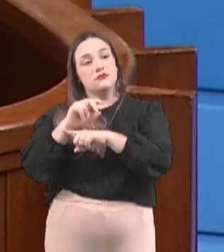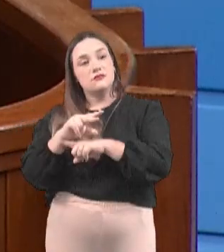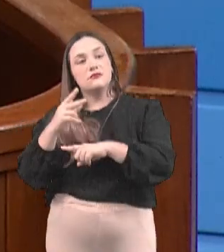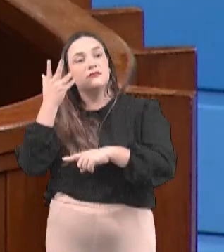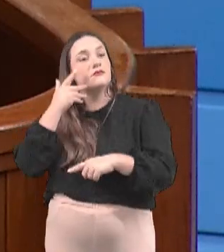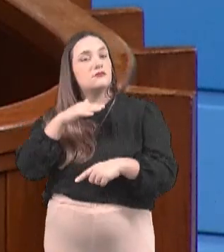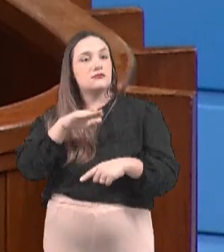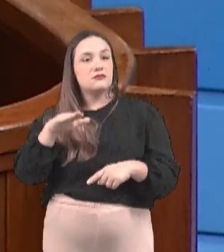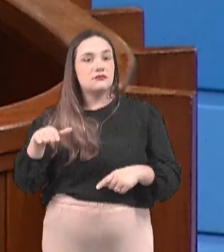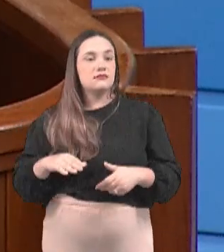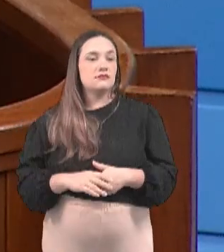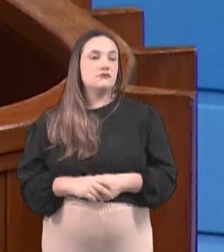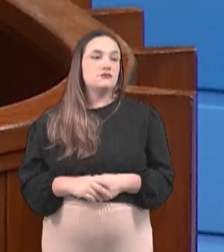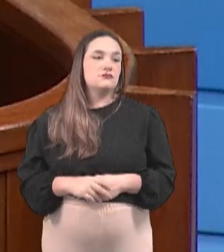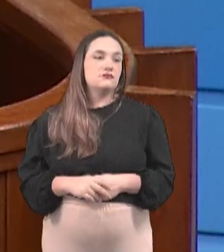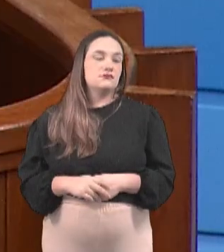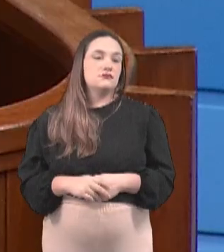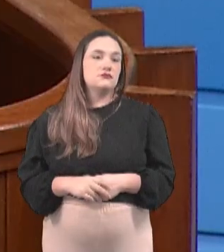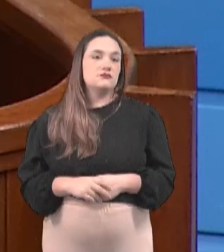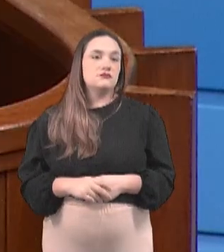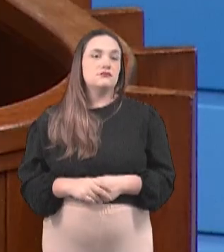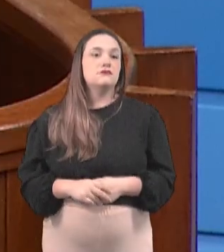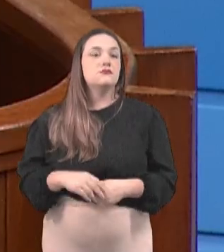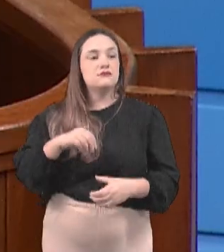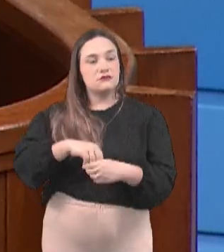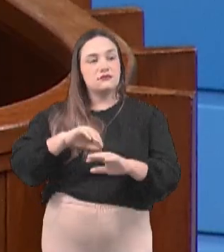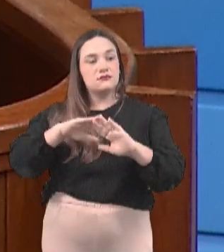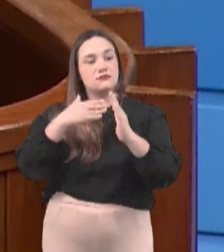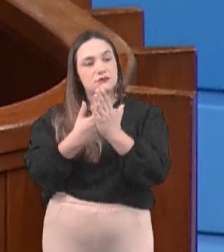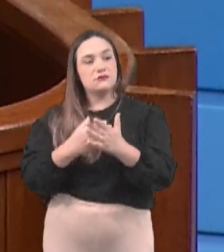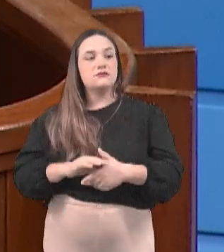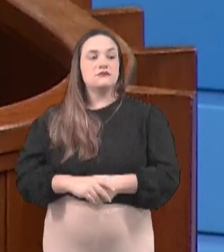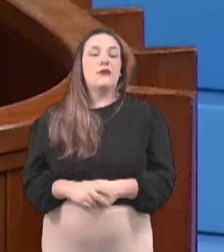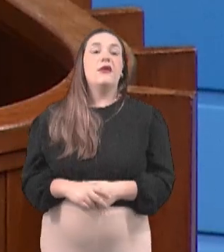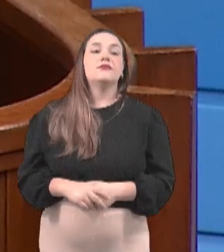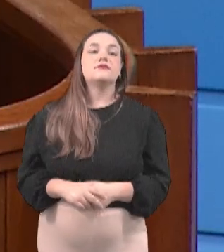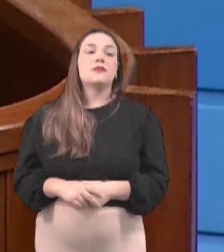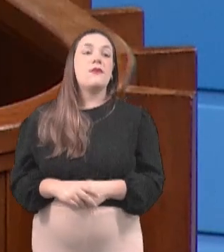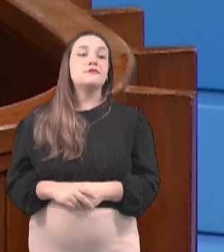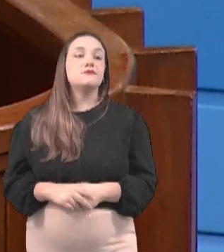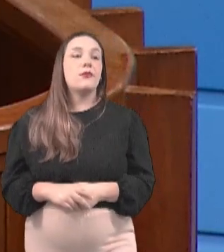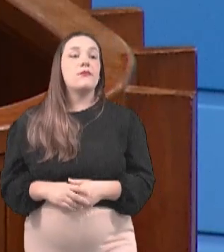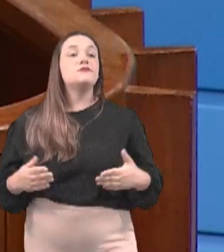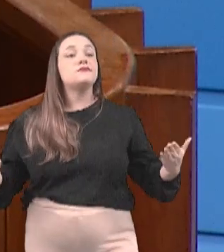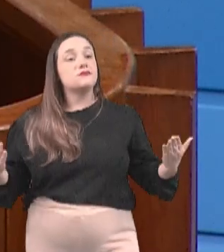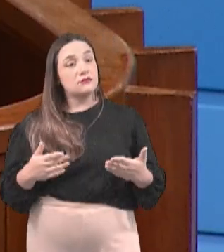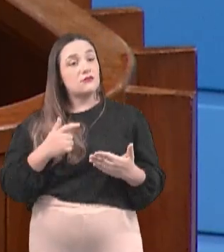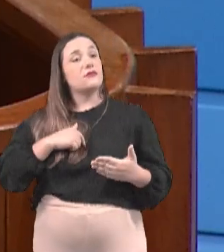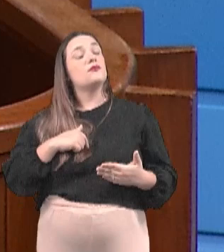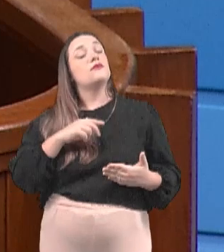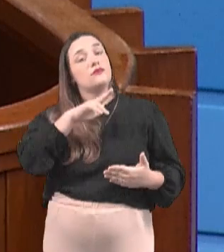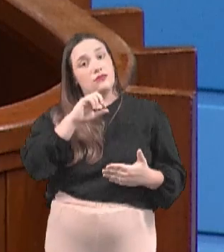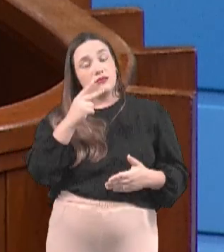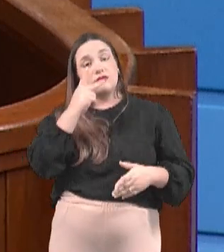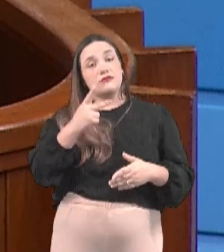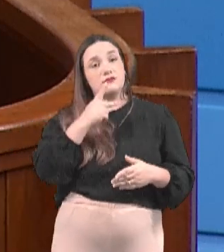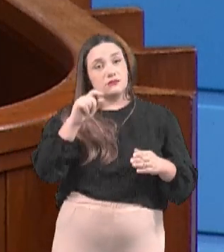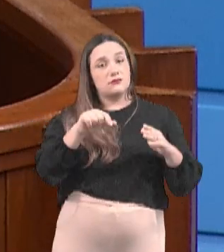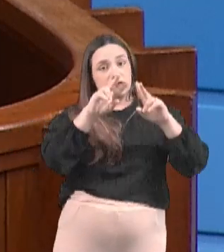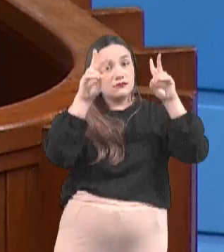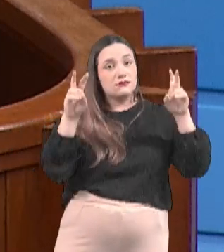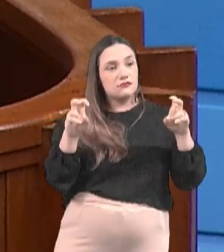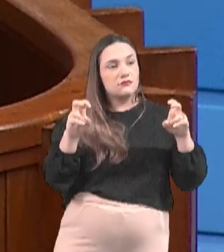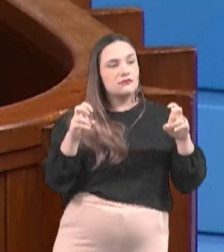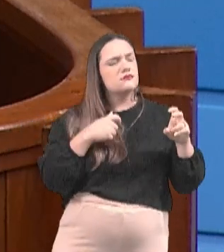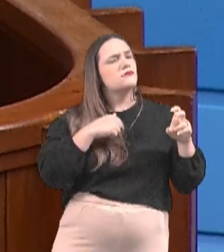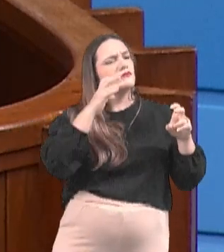estudarem dentro da escola. Ao fazer esse debate, levantar essa discussão, nós passamos também a